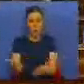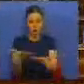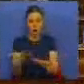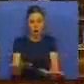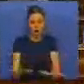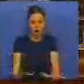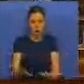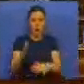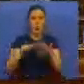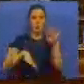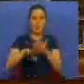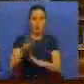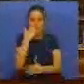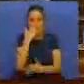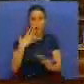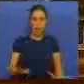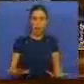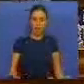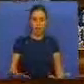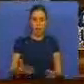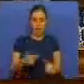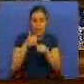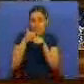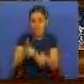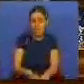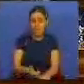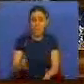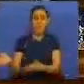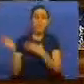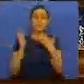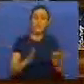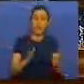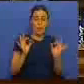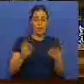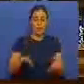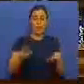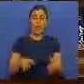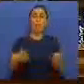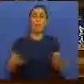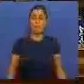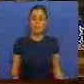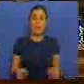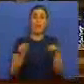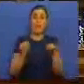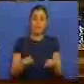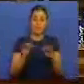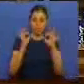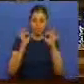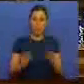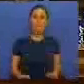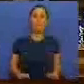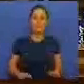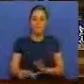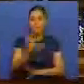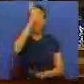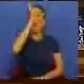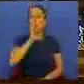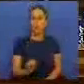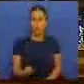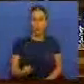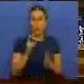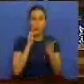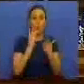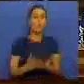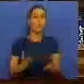estão, aparentemente, a seguir. Por outro lado, e para finalizar, este é também o Governo do